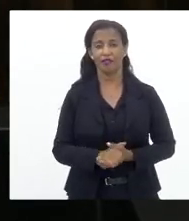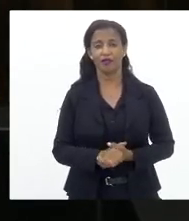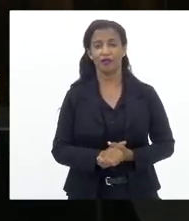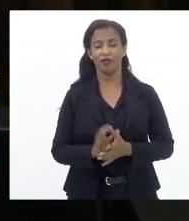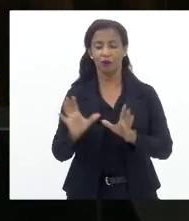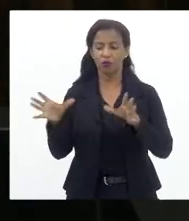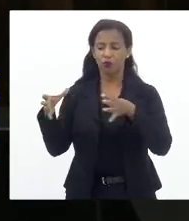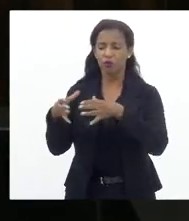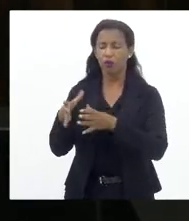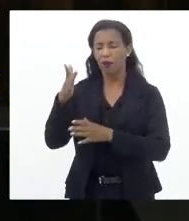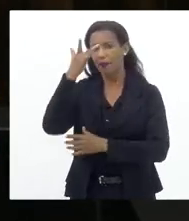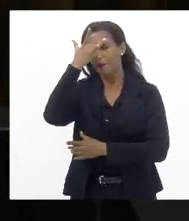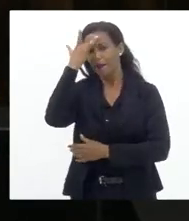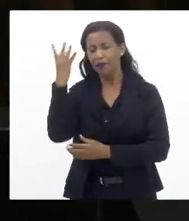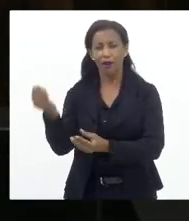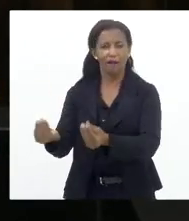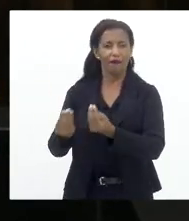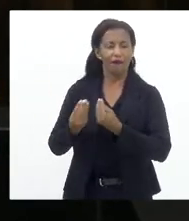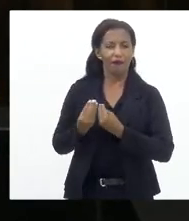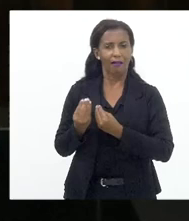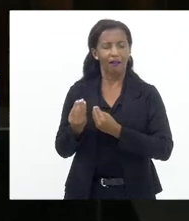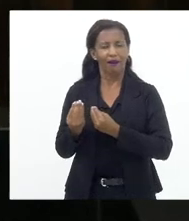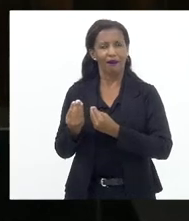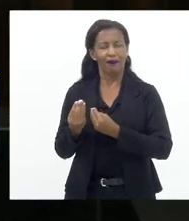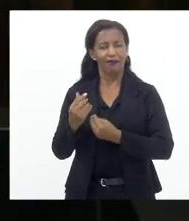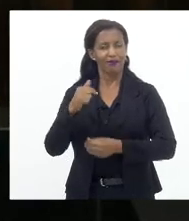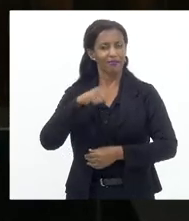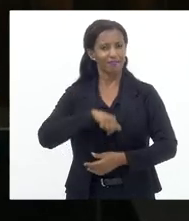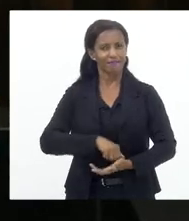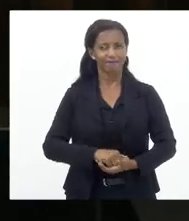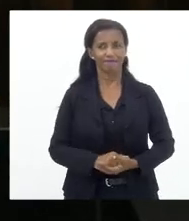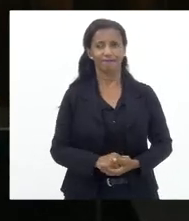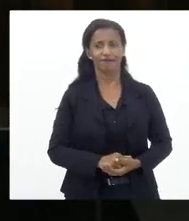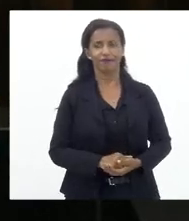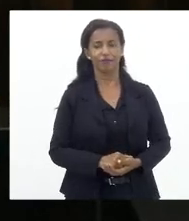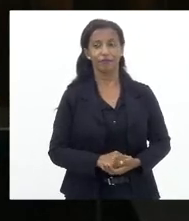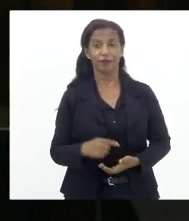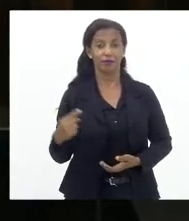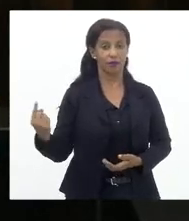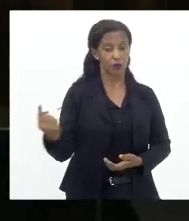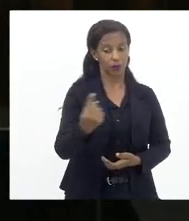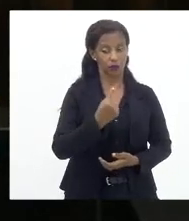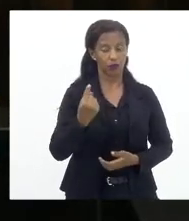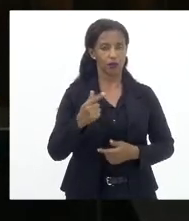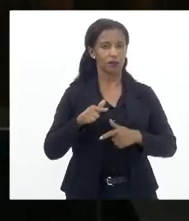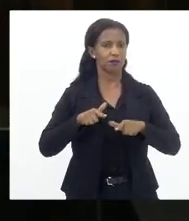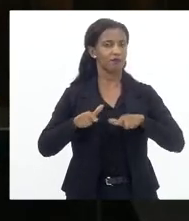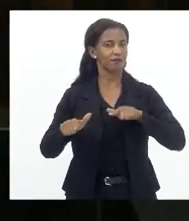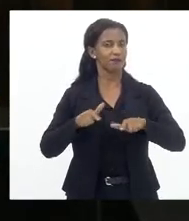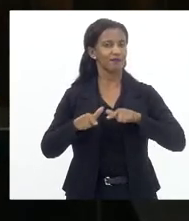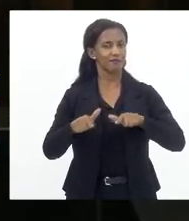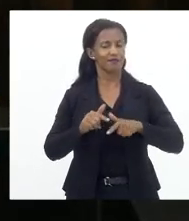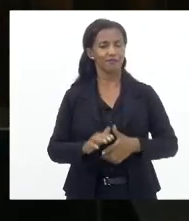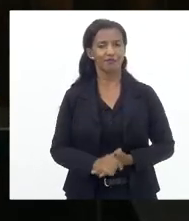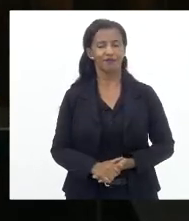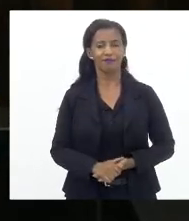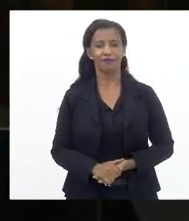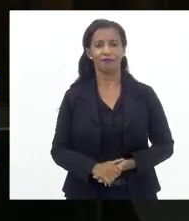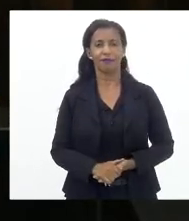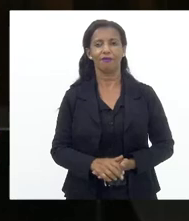daquelas pessoas que nos trouxeram até aqui Oi e o nosso trabalho o